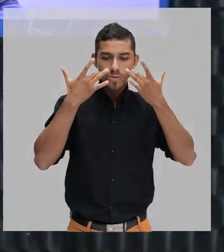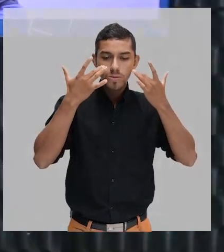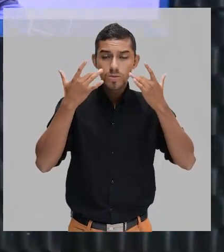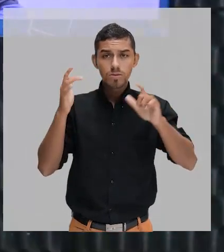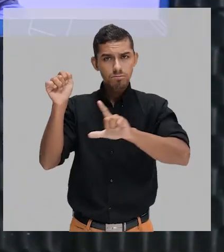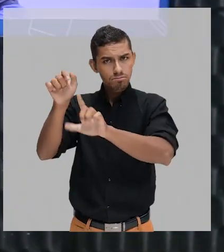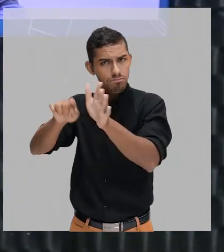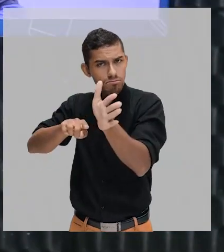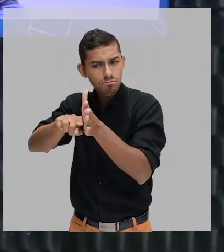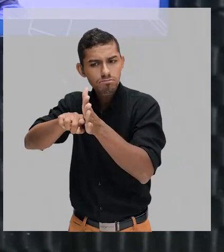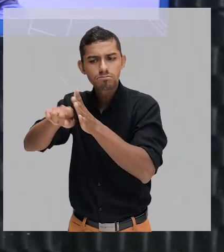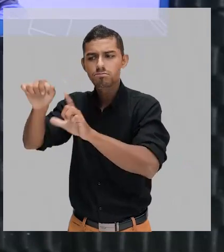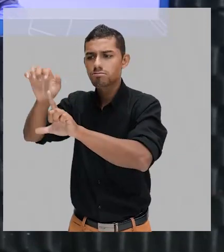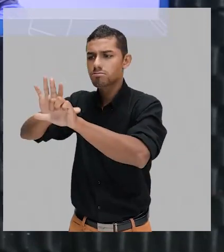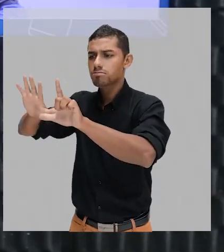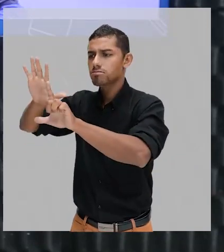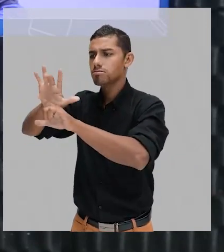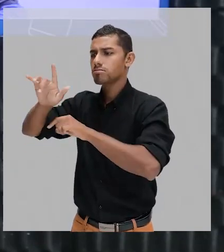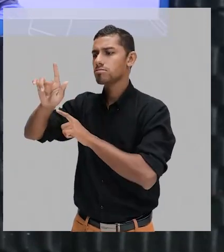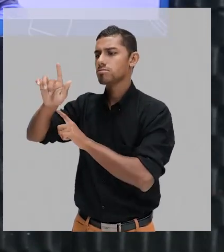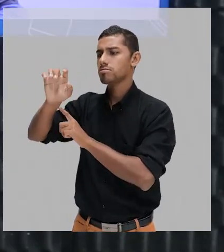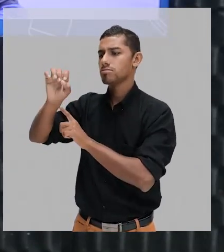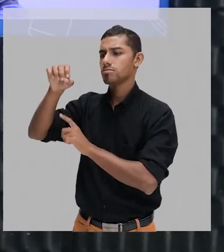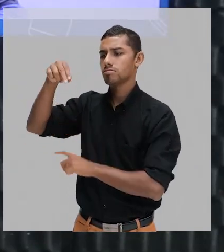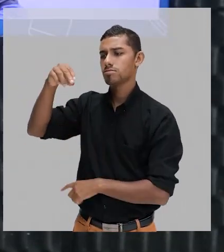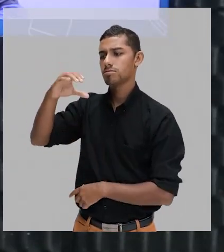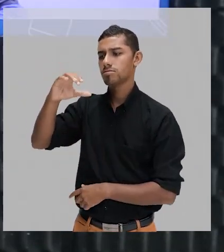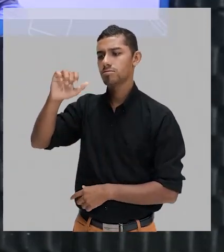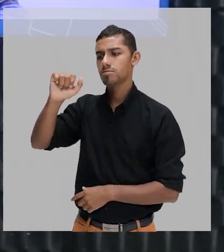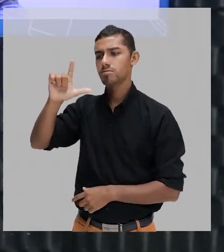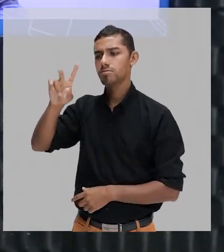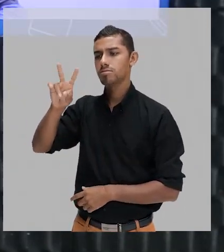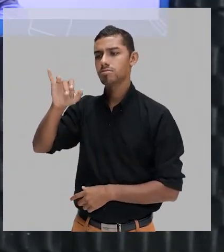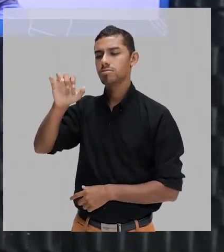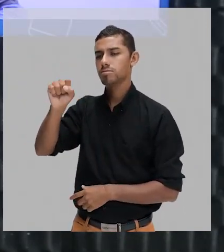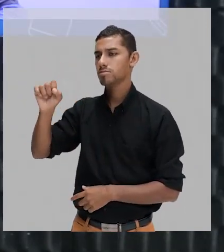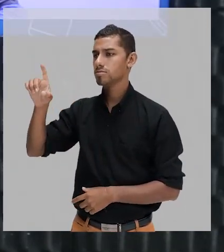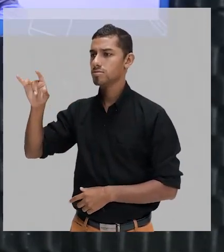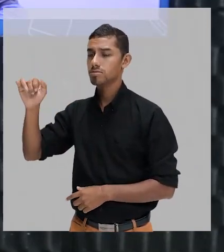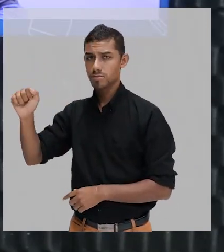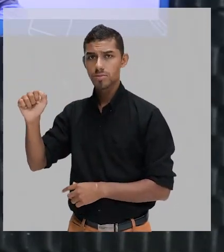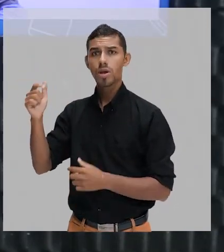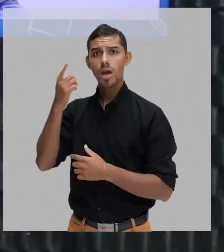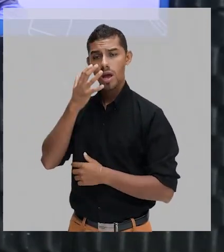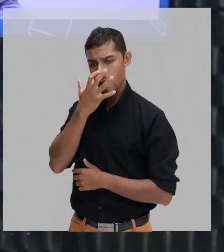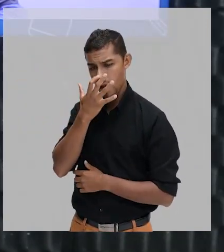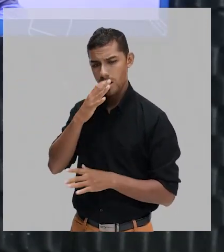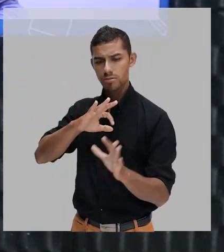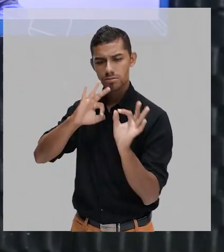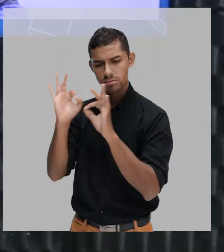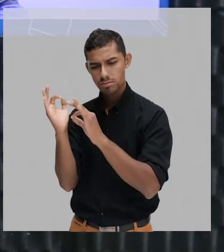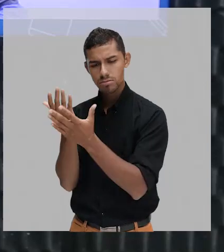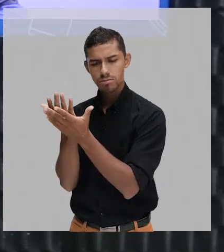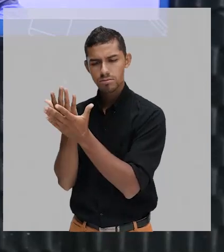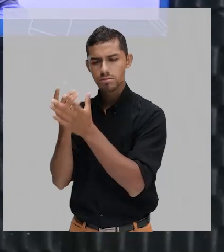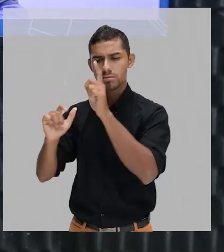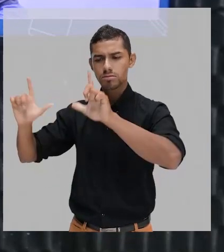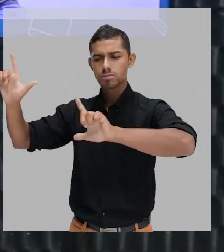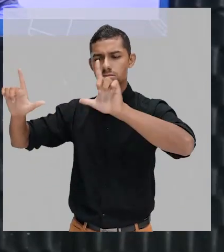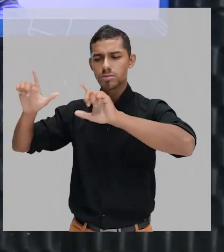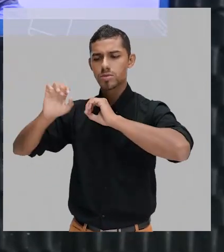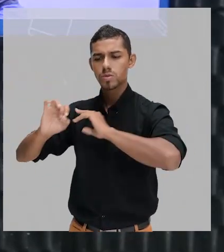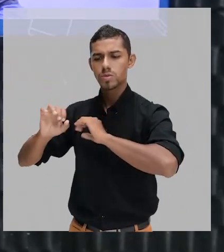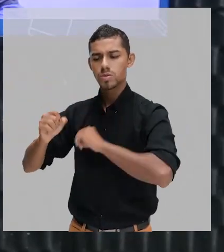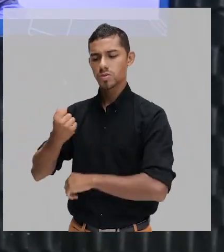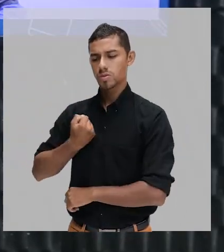Gonçalves Dias e assistam nossas aulas aqui no canal da TV Educação. E o corpo denuncia a ação e a emoção que o teatro tem. Só tem